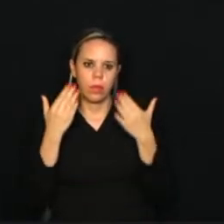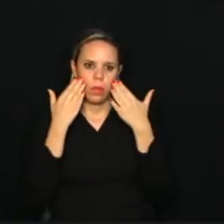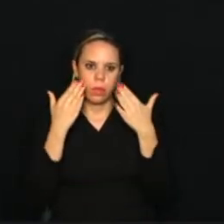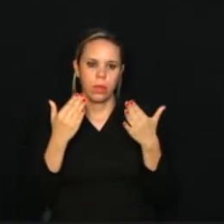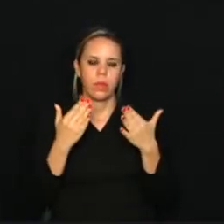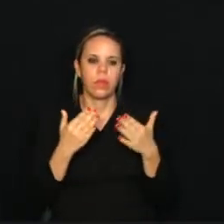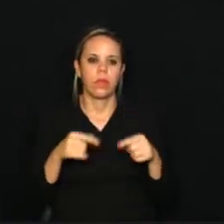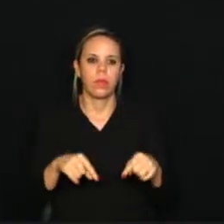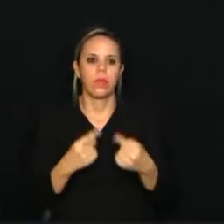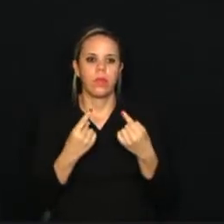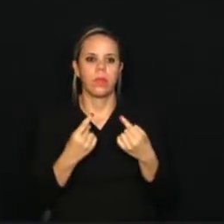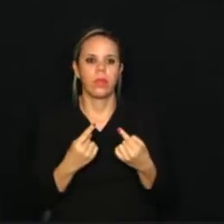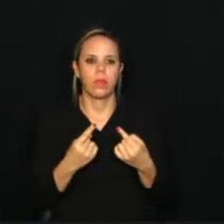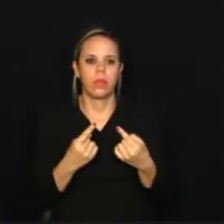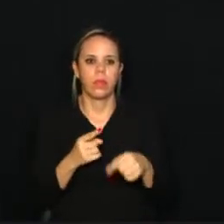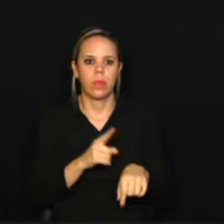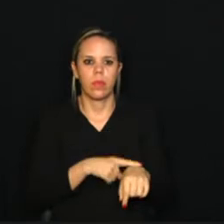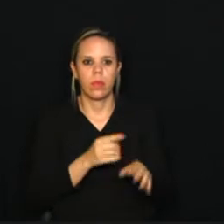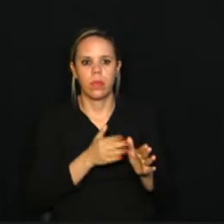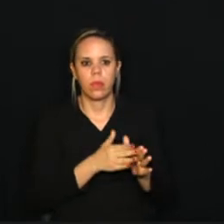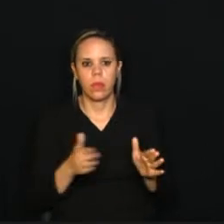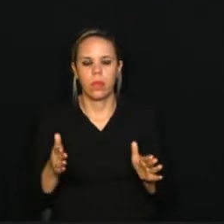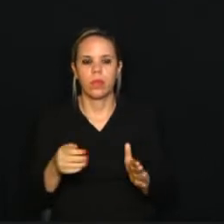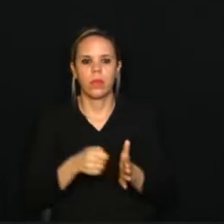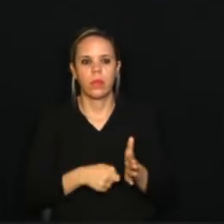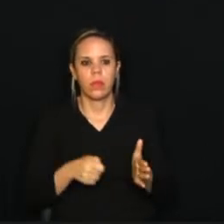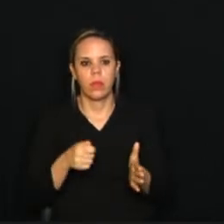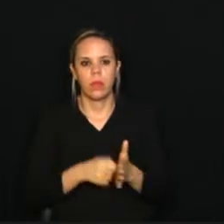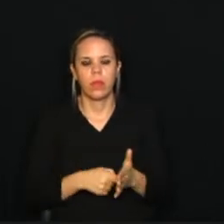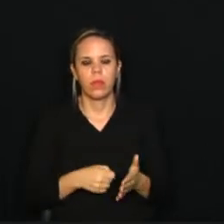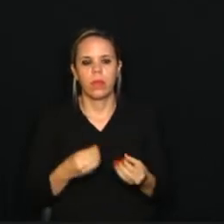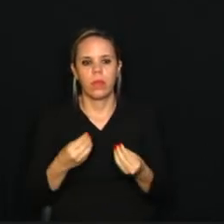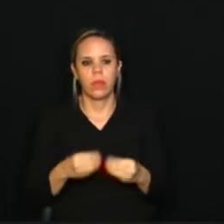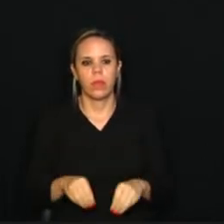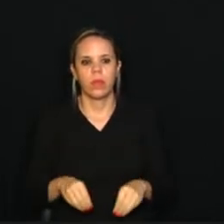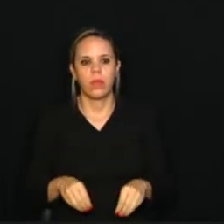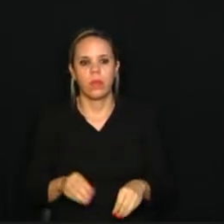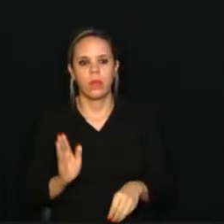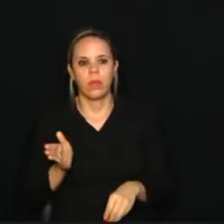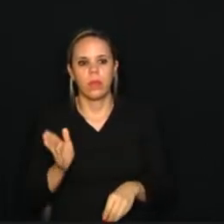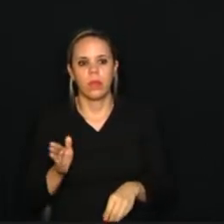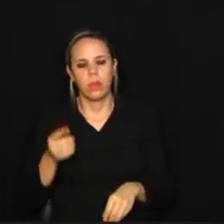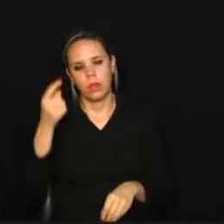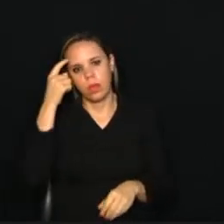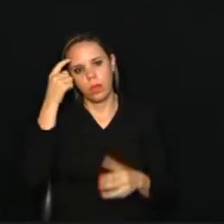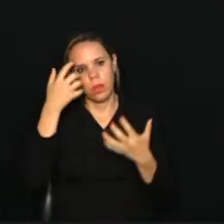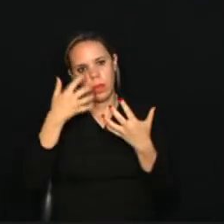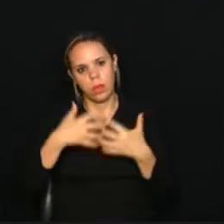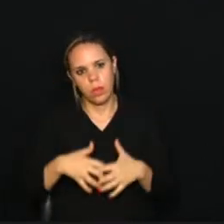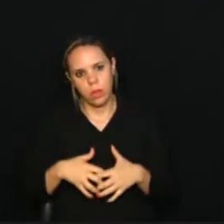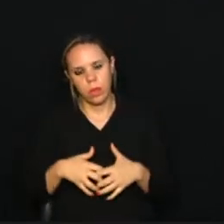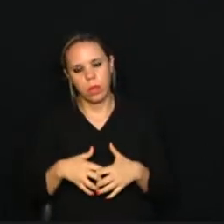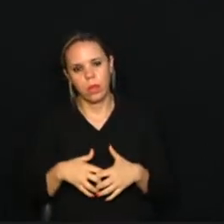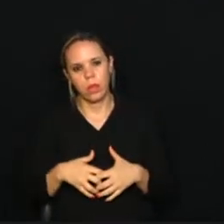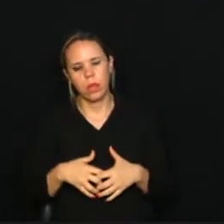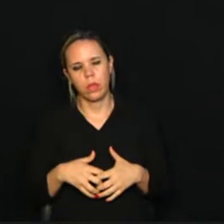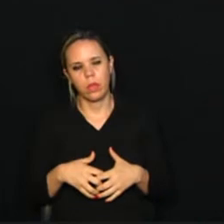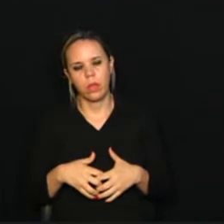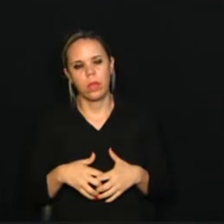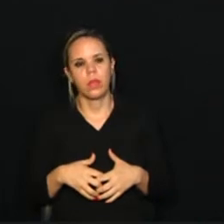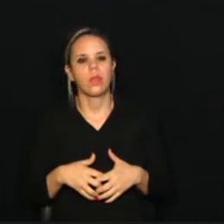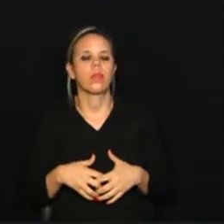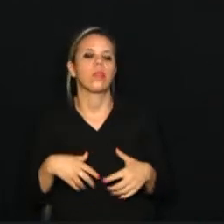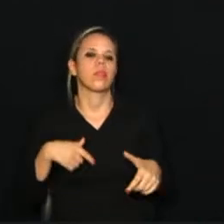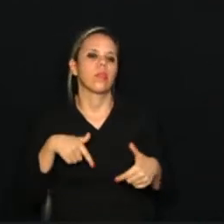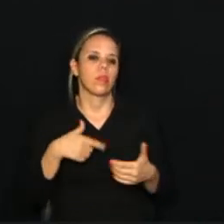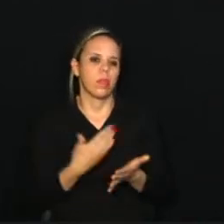grande desafio do nosso tempo, que é mitigar esses danos e já pensar nas